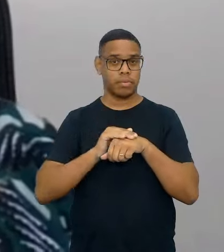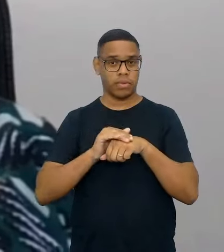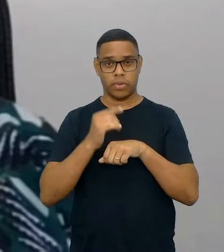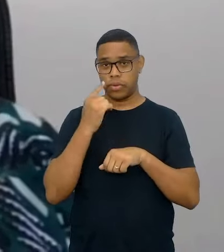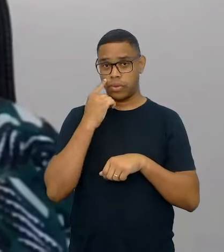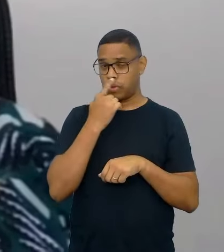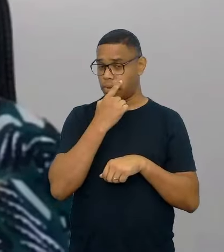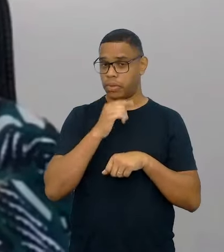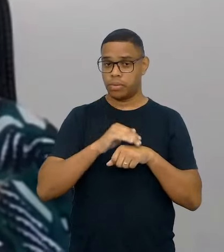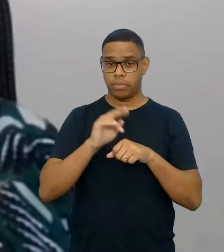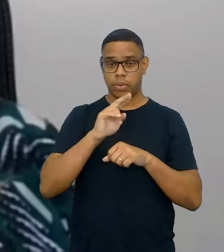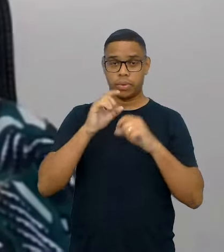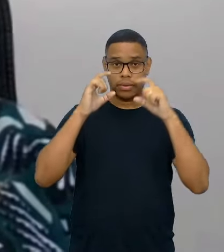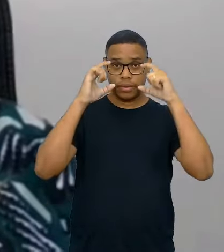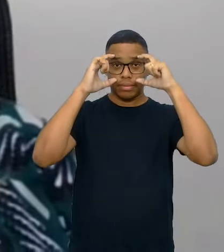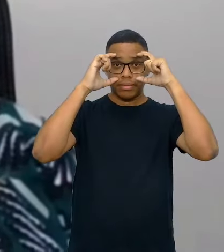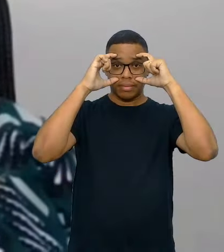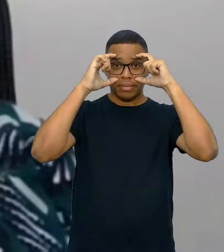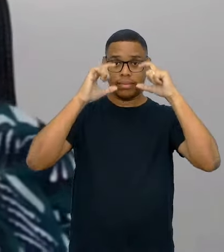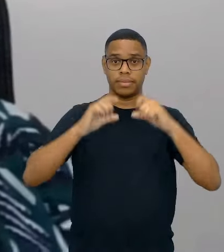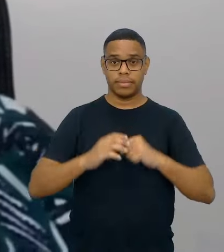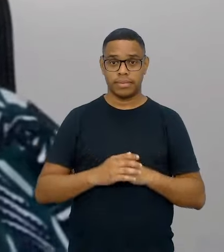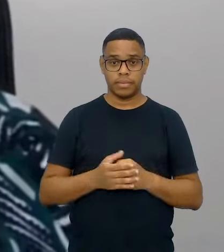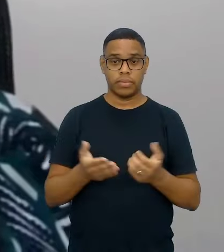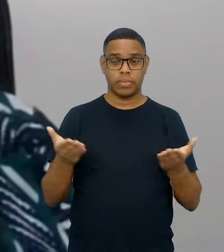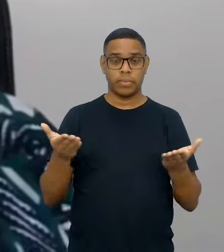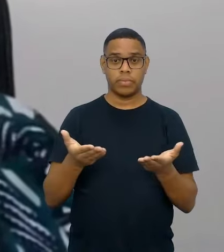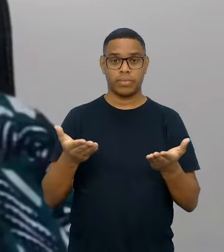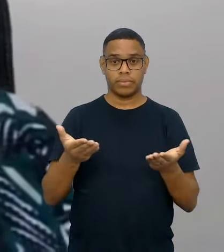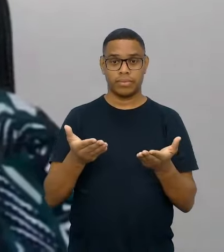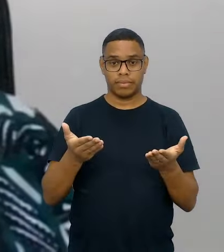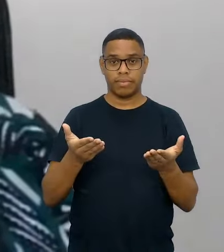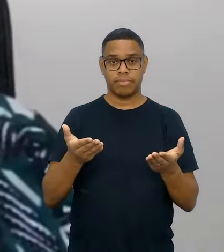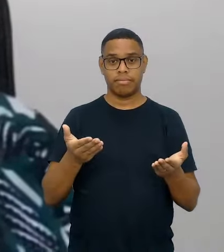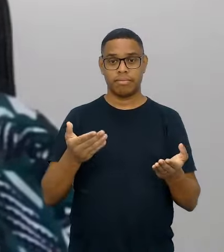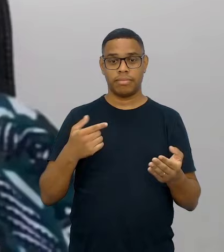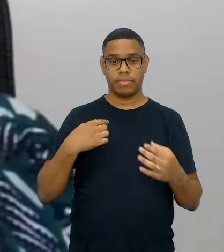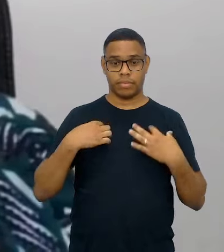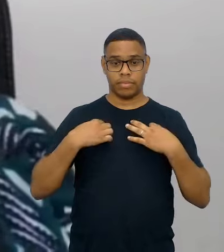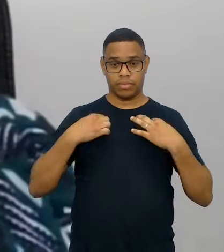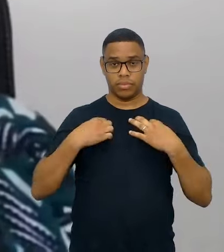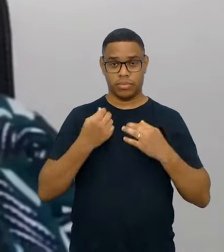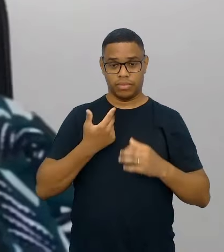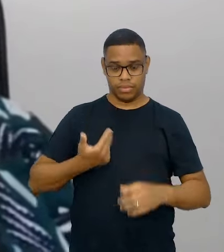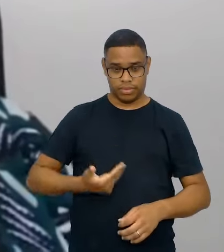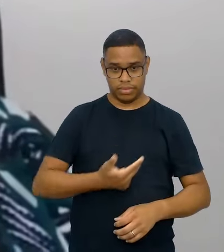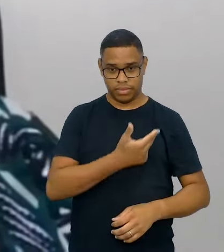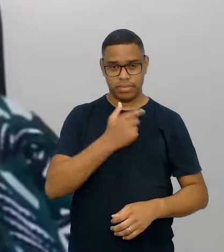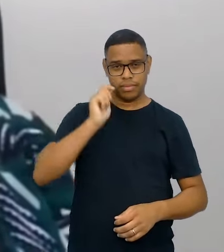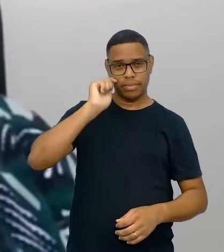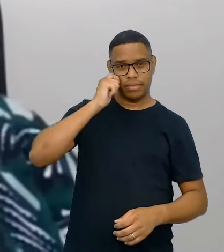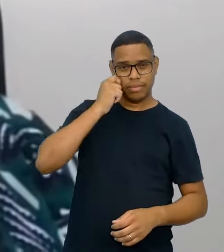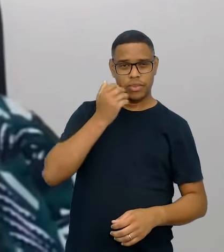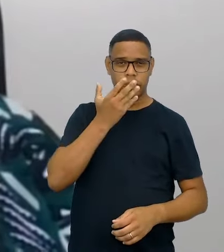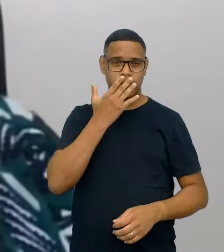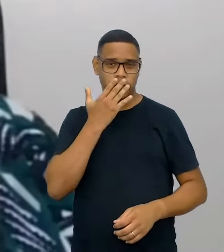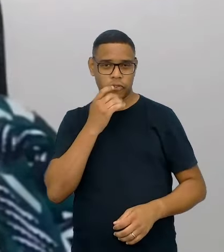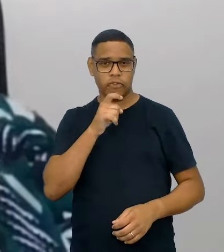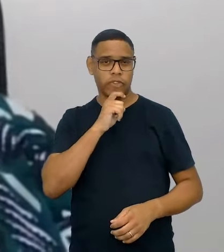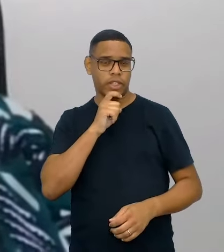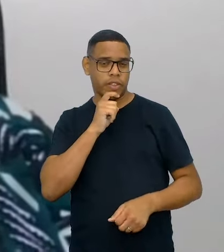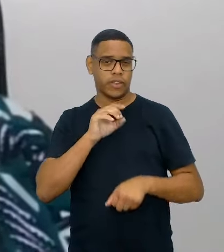castanhos, uso óculos. Hoje eu estou usando uma blusa estampada em preto,